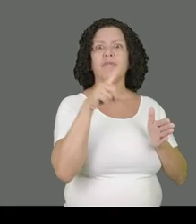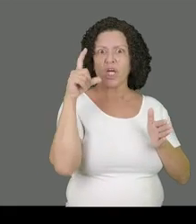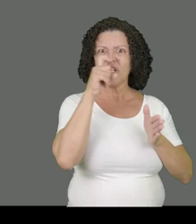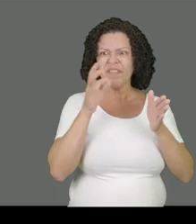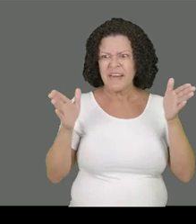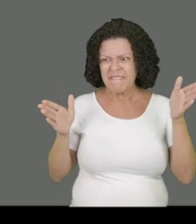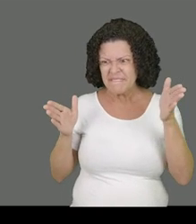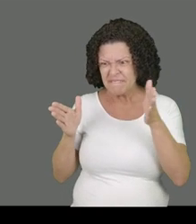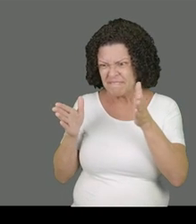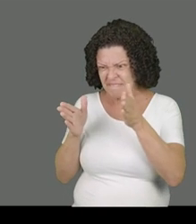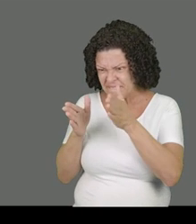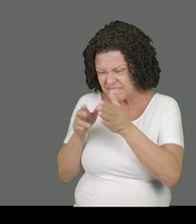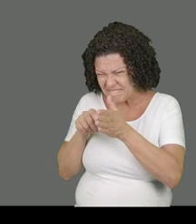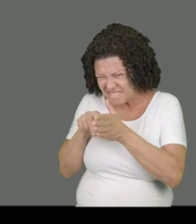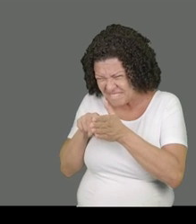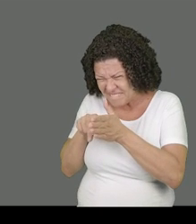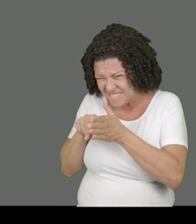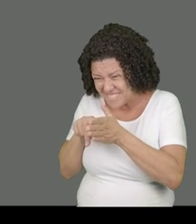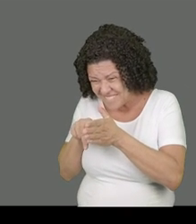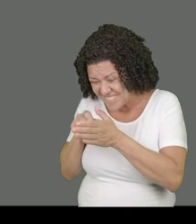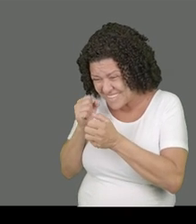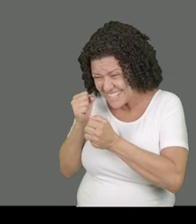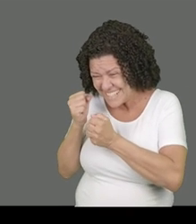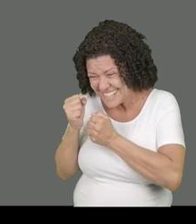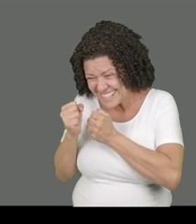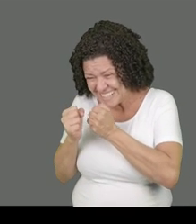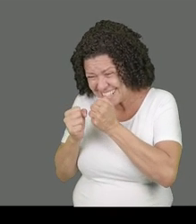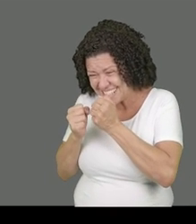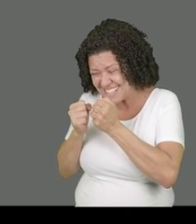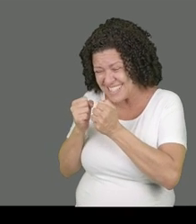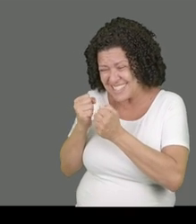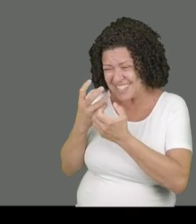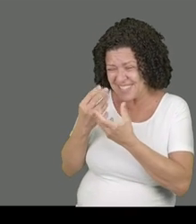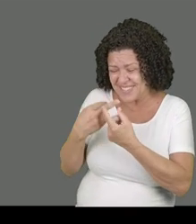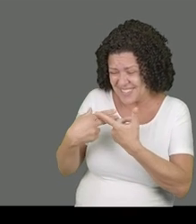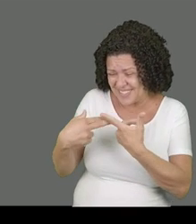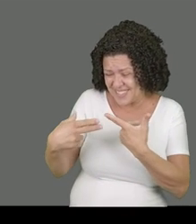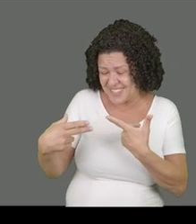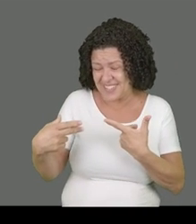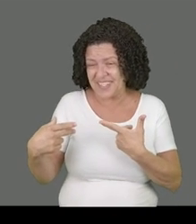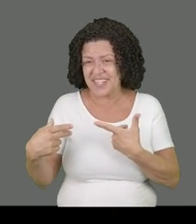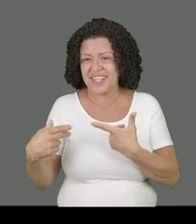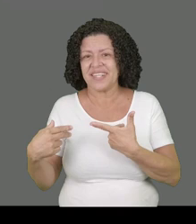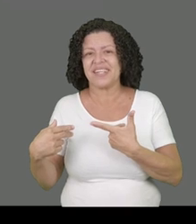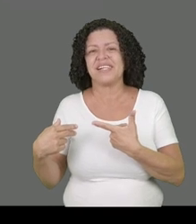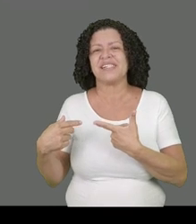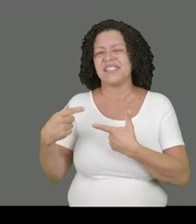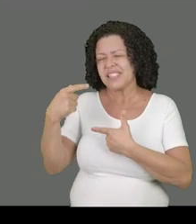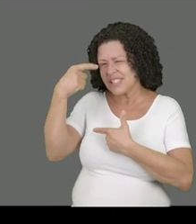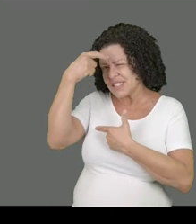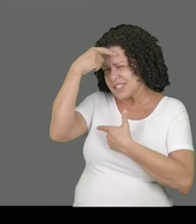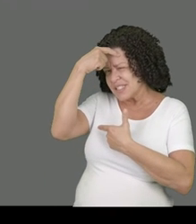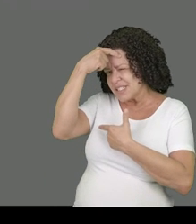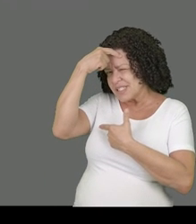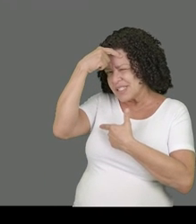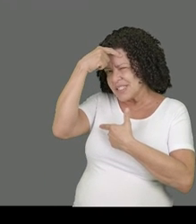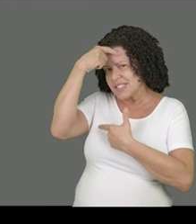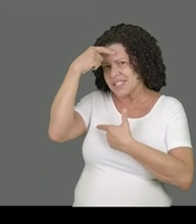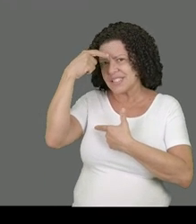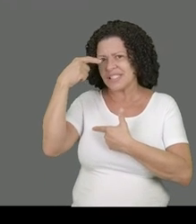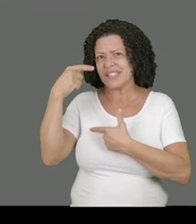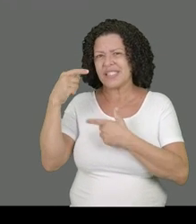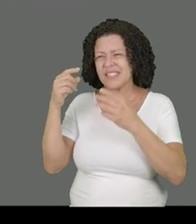larga. Difícil é passar pela porta estreita. A porta estreita da